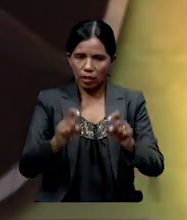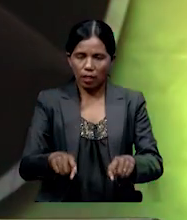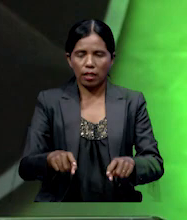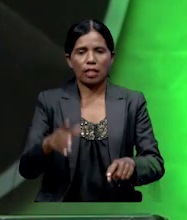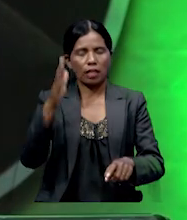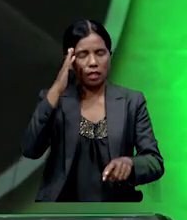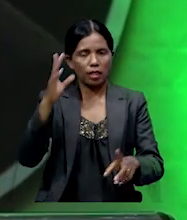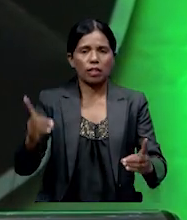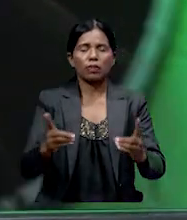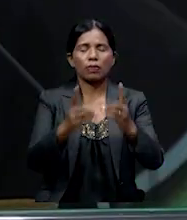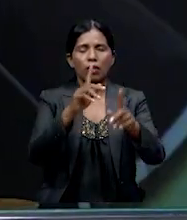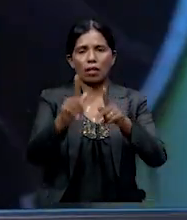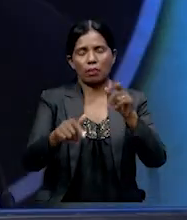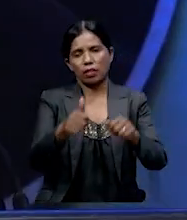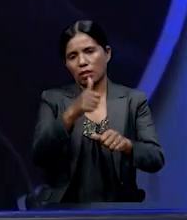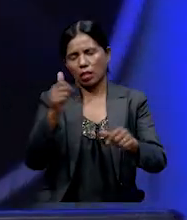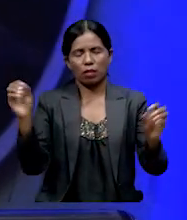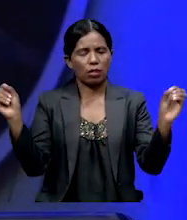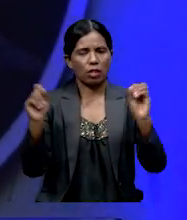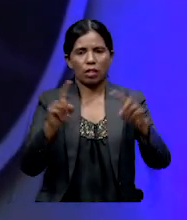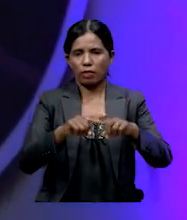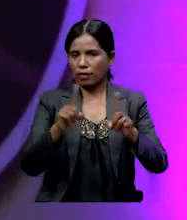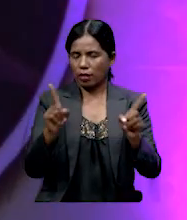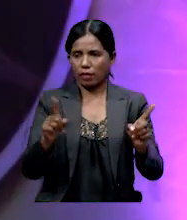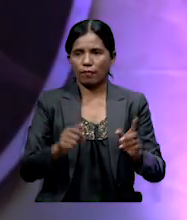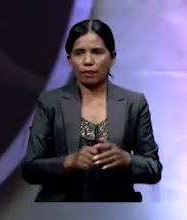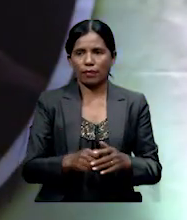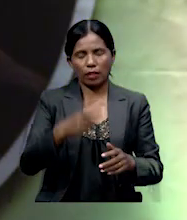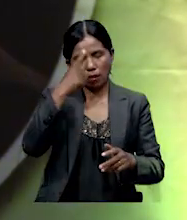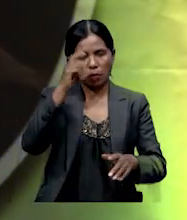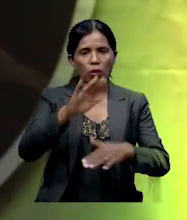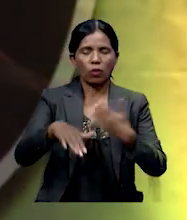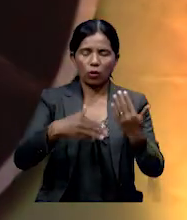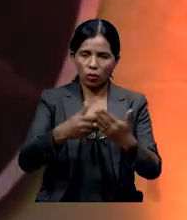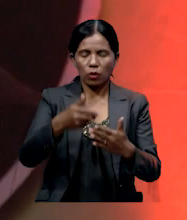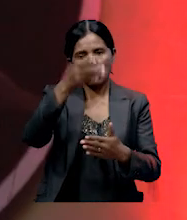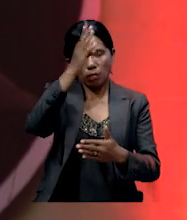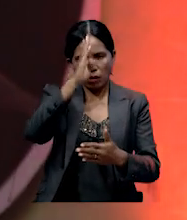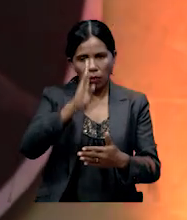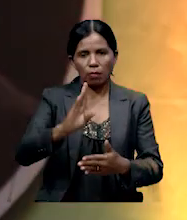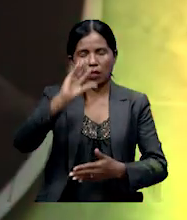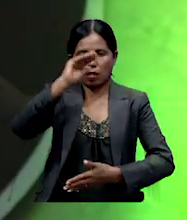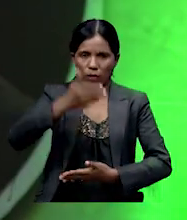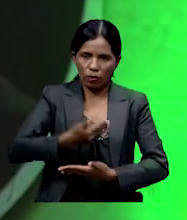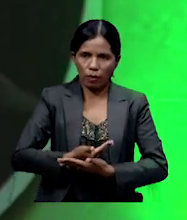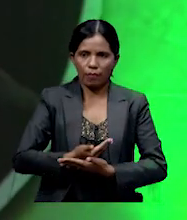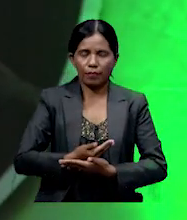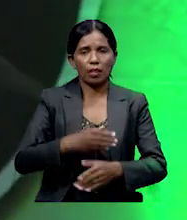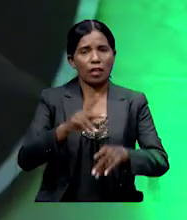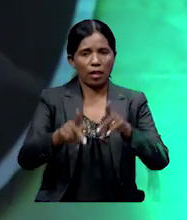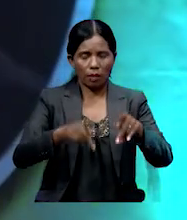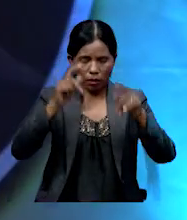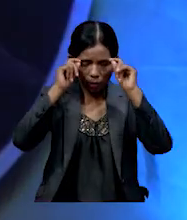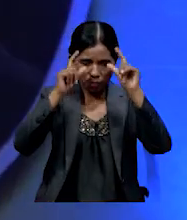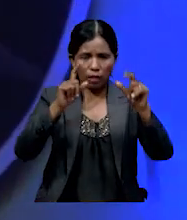ema selo, la diferente po inia. Tambogo toto maroma ni juan. Povo Timor Leste tem